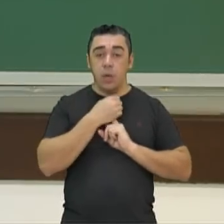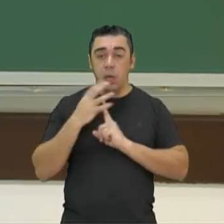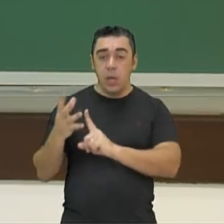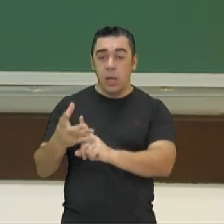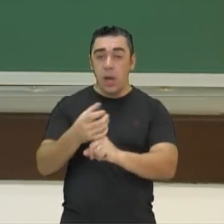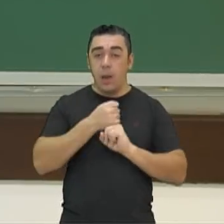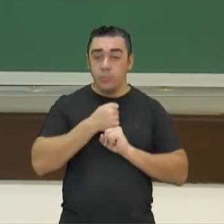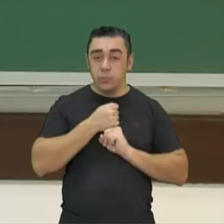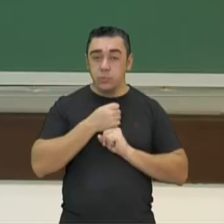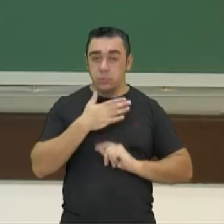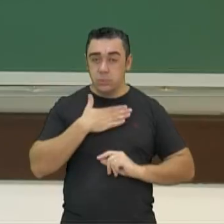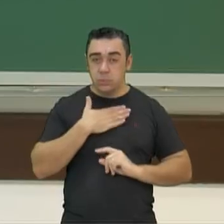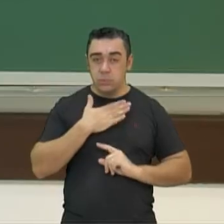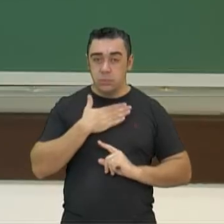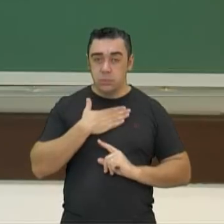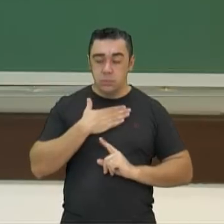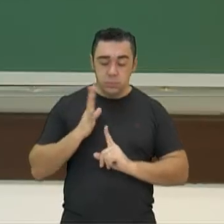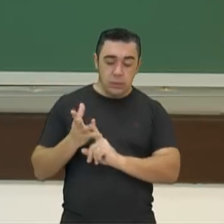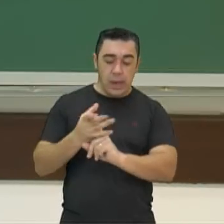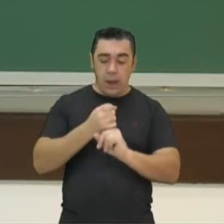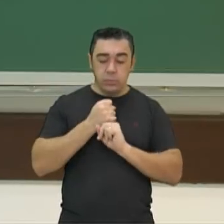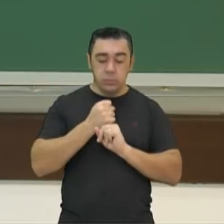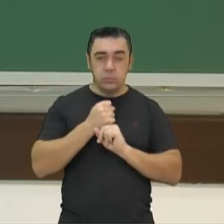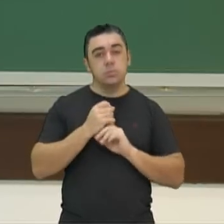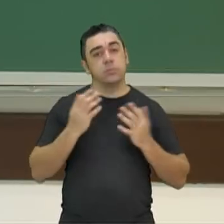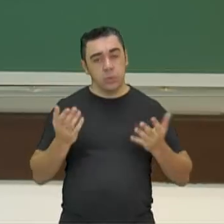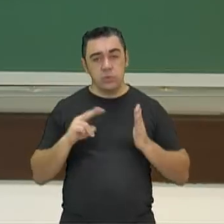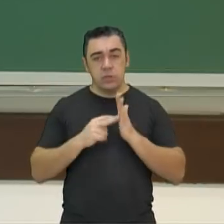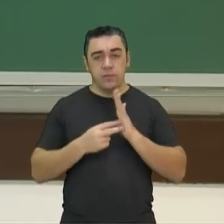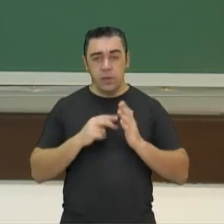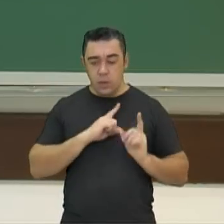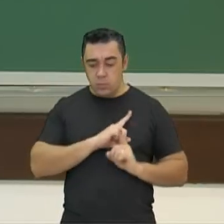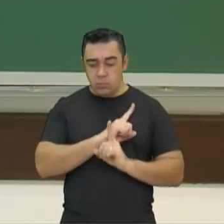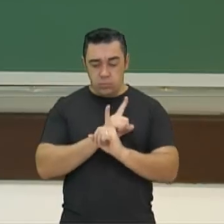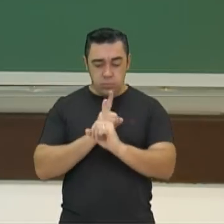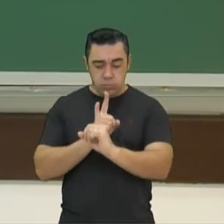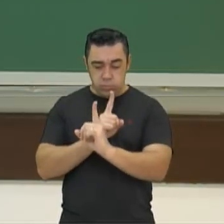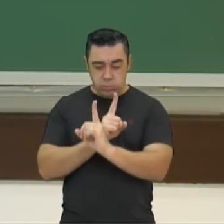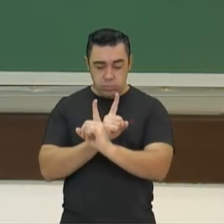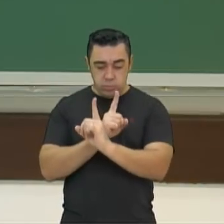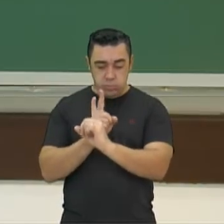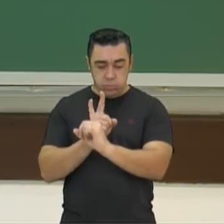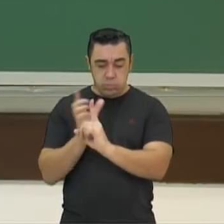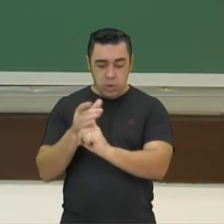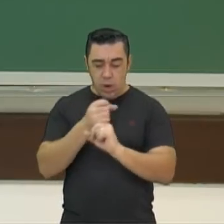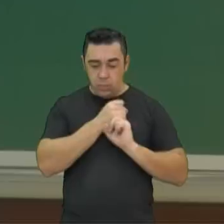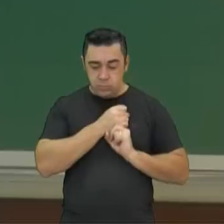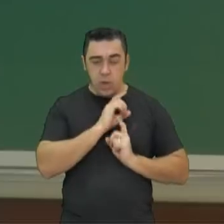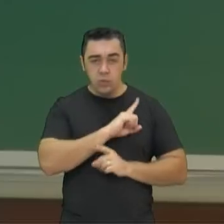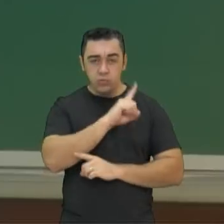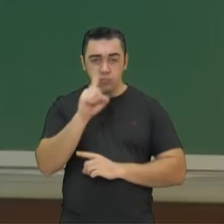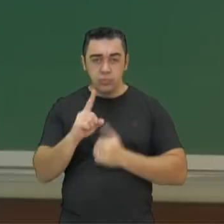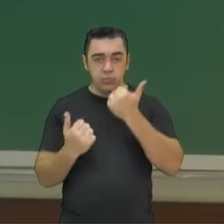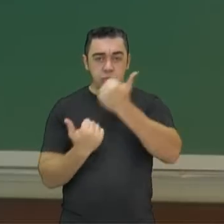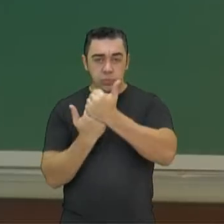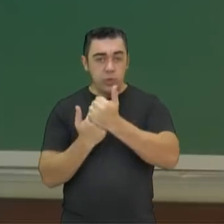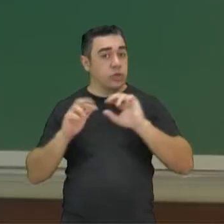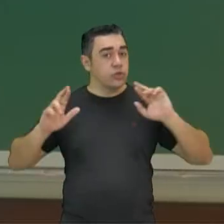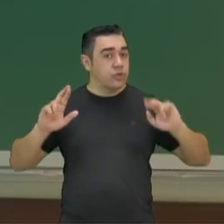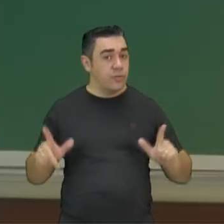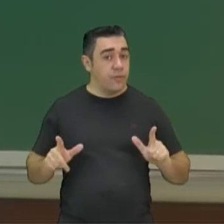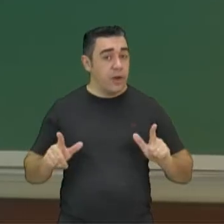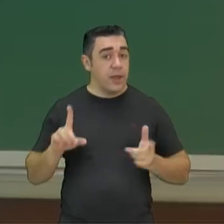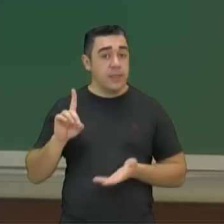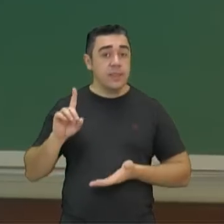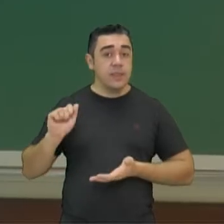quando eu capturo com o peão, eu tomo a casa do meu adversário. Então, isso tem que ficar especificado, é diferente da dama, tem que